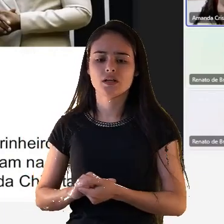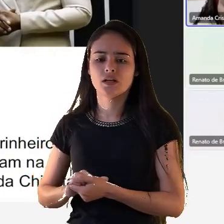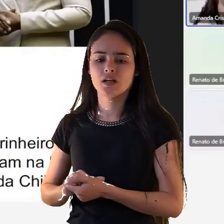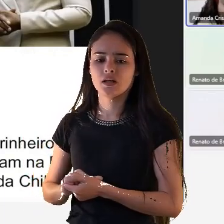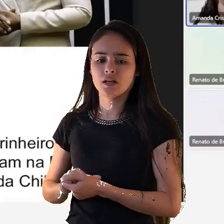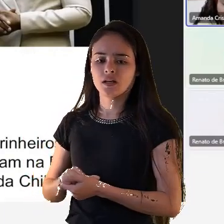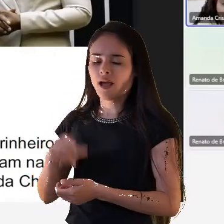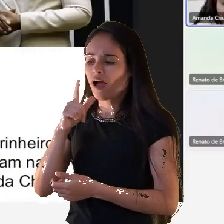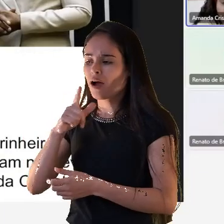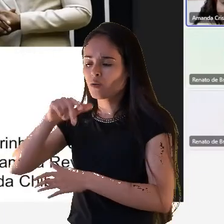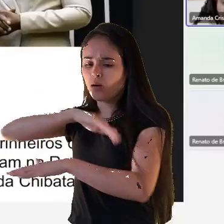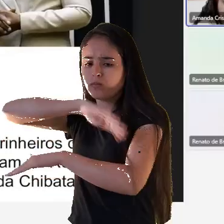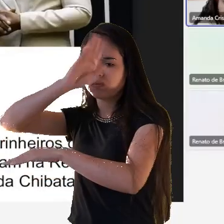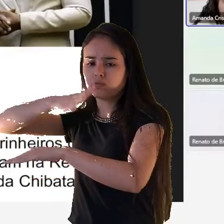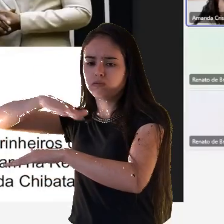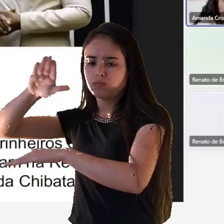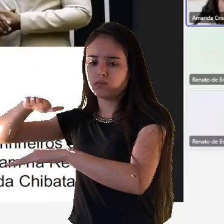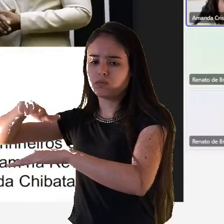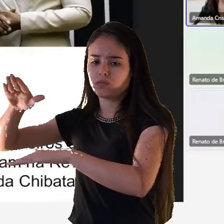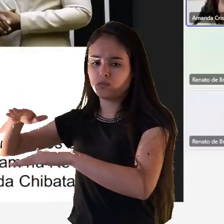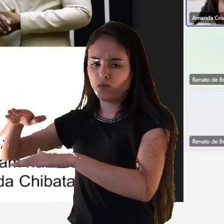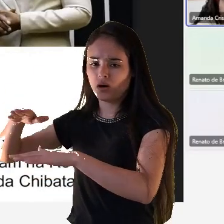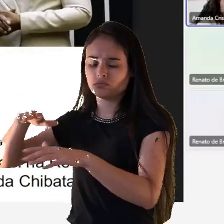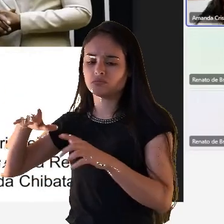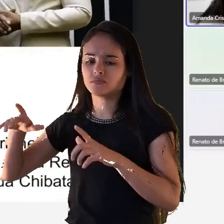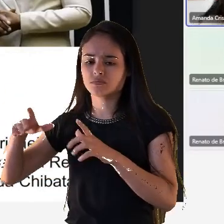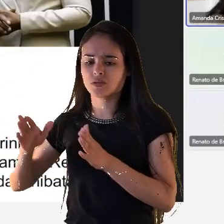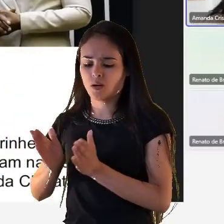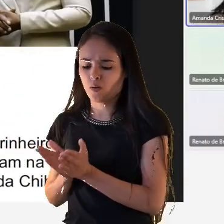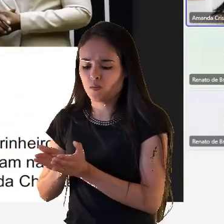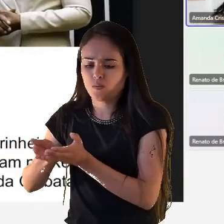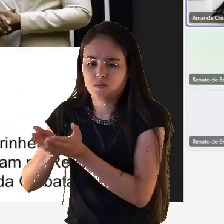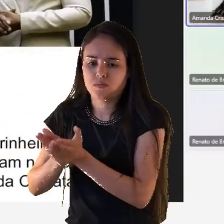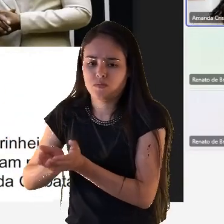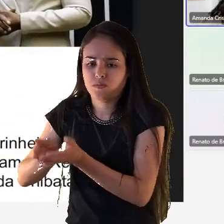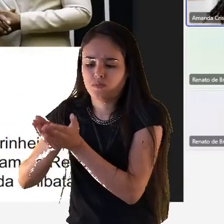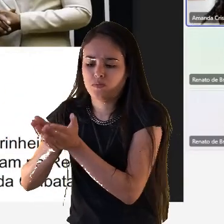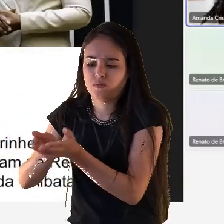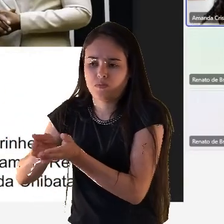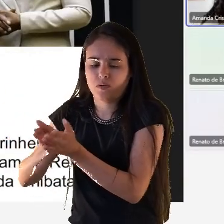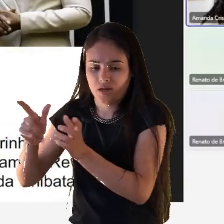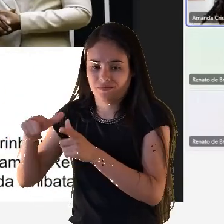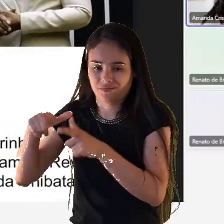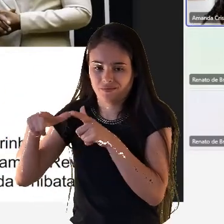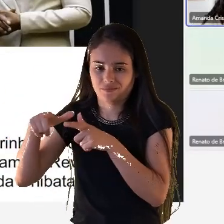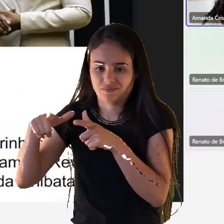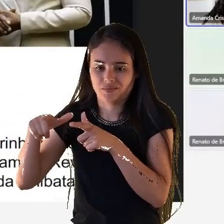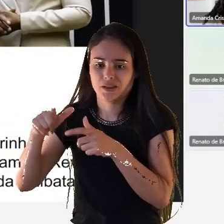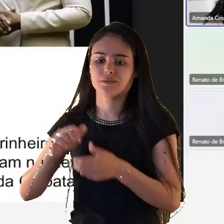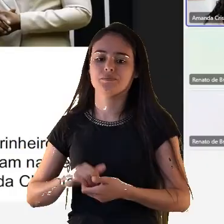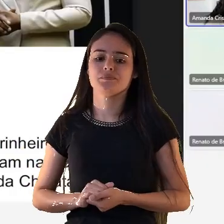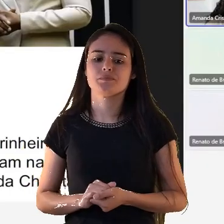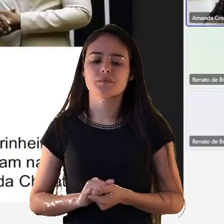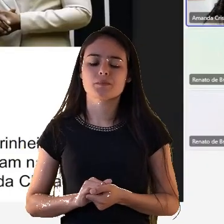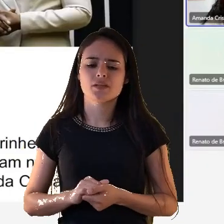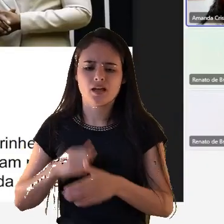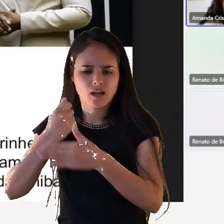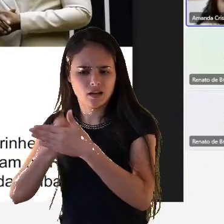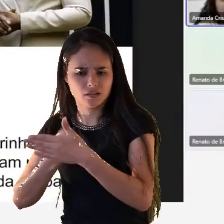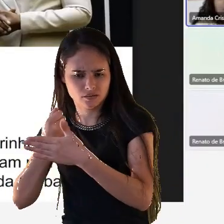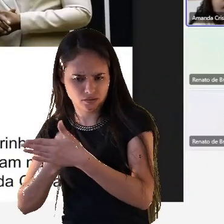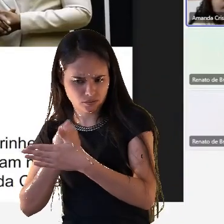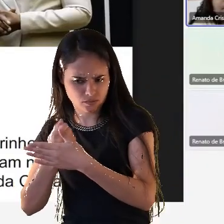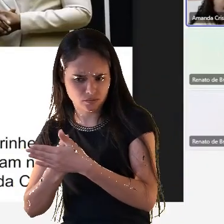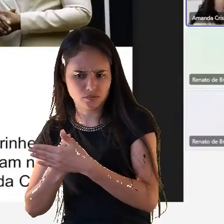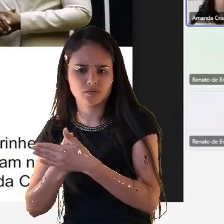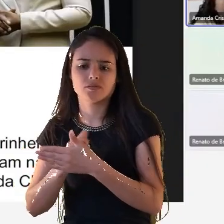grande maioria, homens negros, né, que lutaram. E aí o líder, né, foi o João